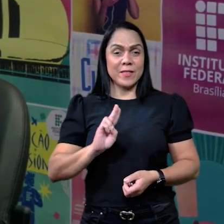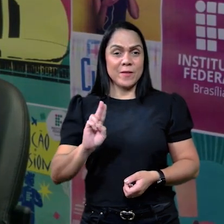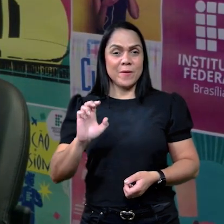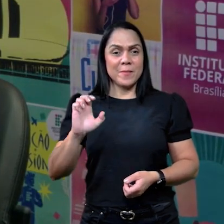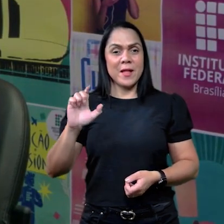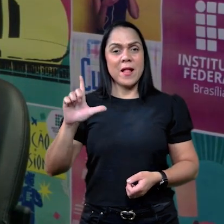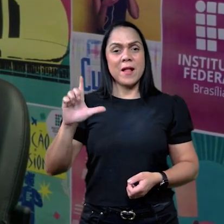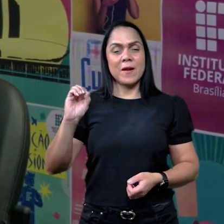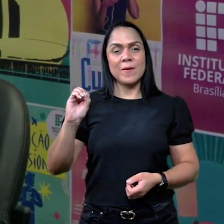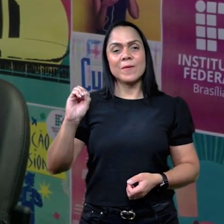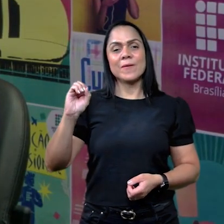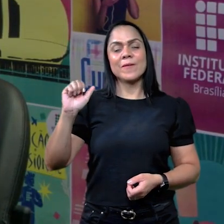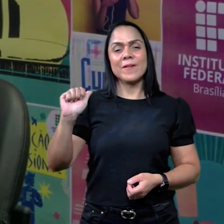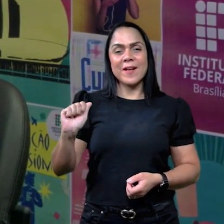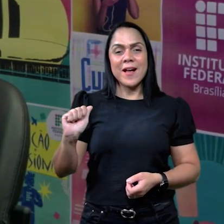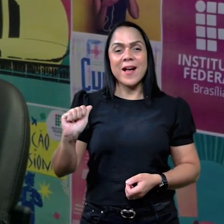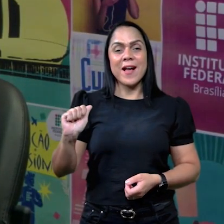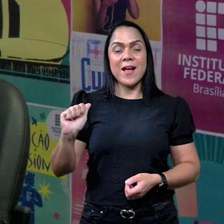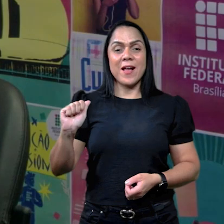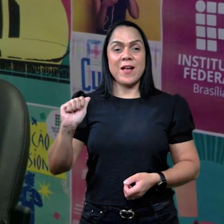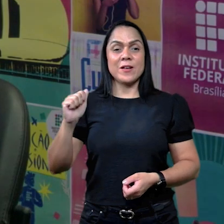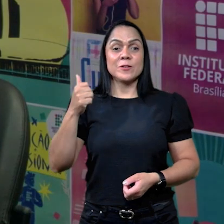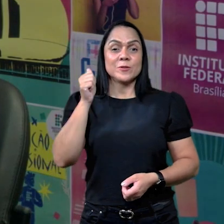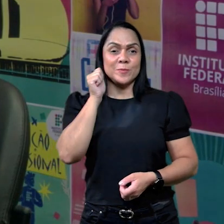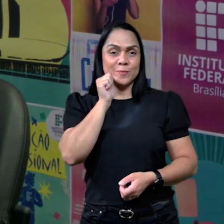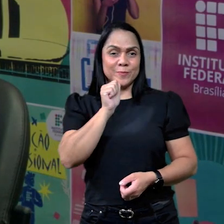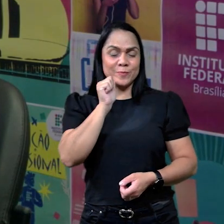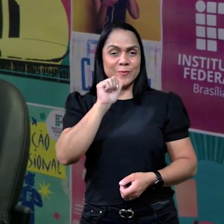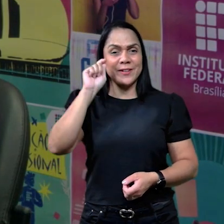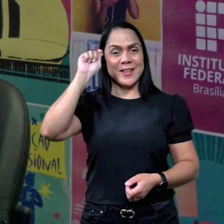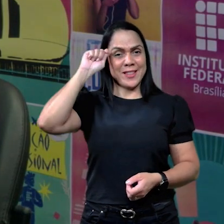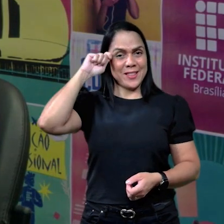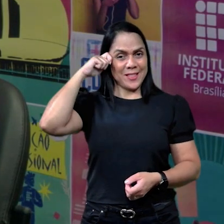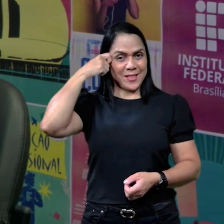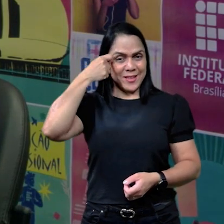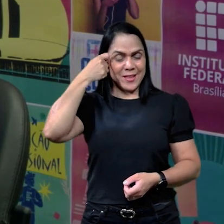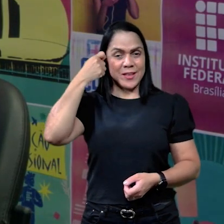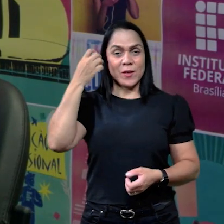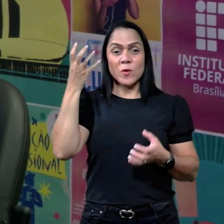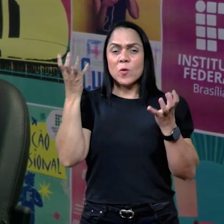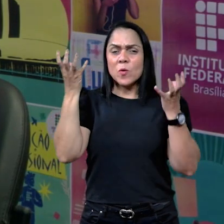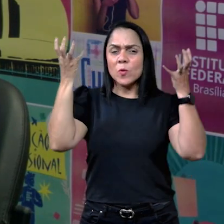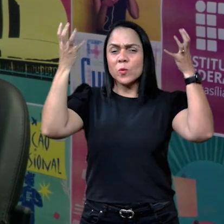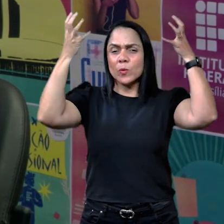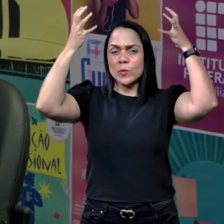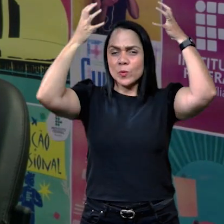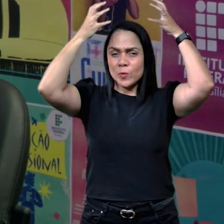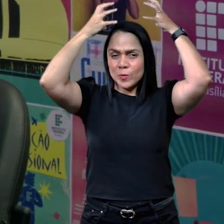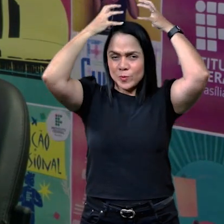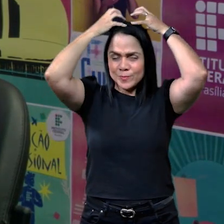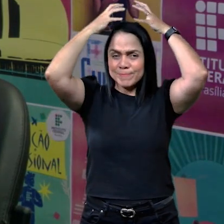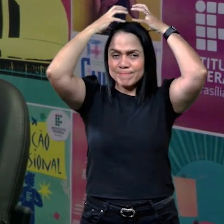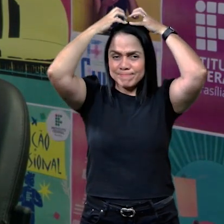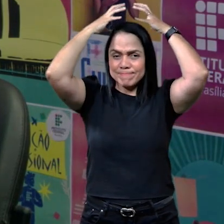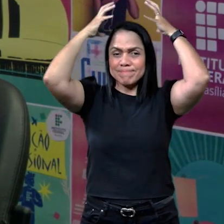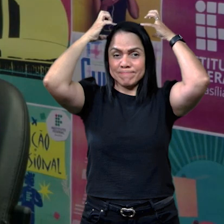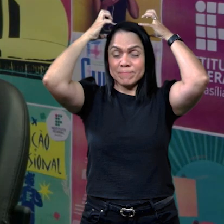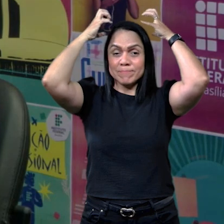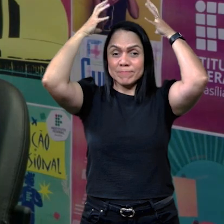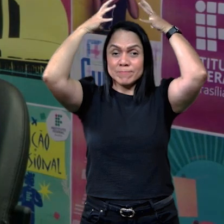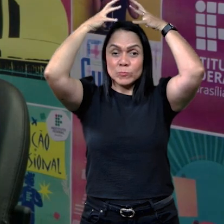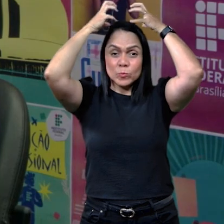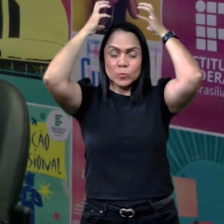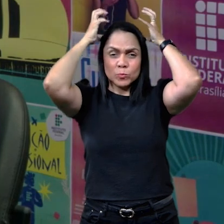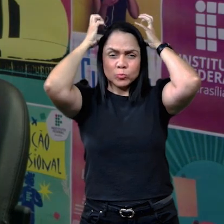Bom, eu sou Eloá Moraes, sou uma mulher negra, tenho um cabelo crespo, que tá com